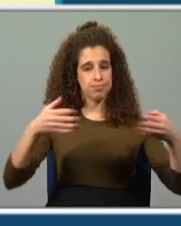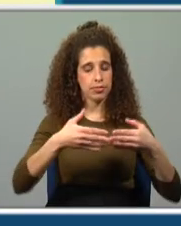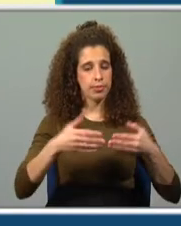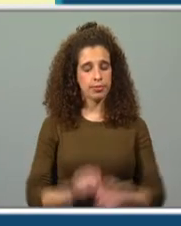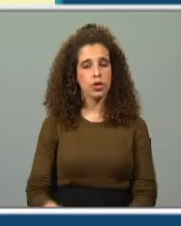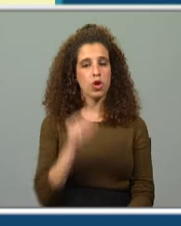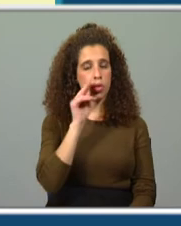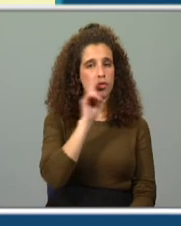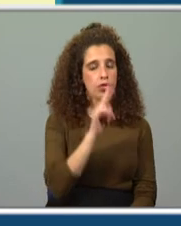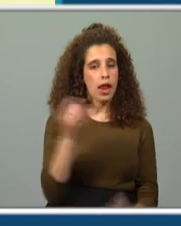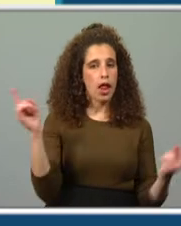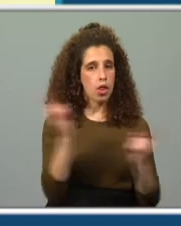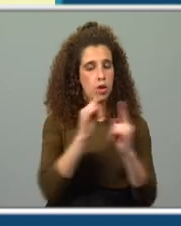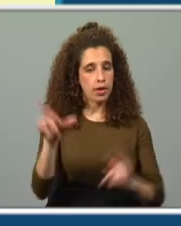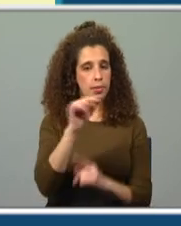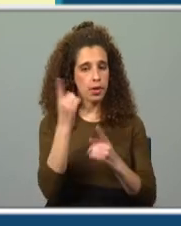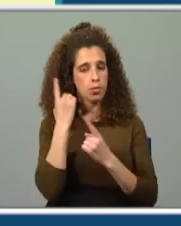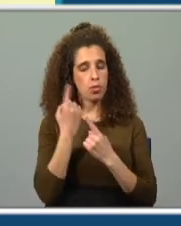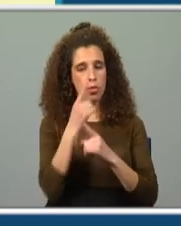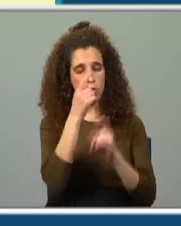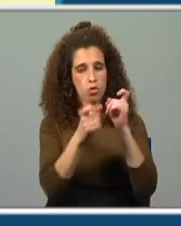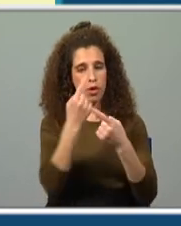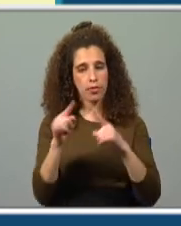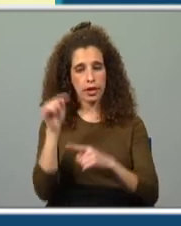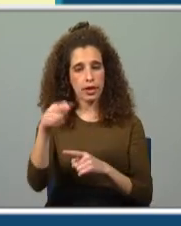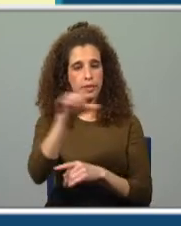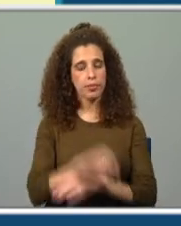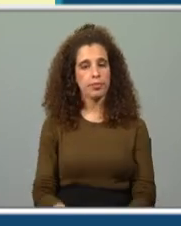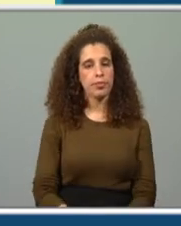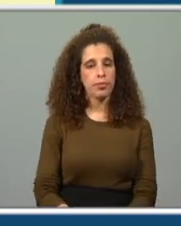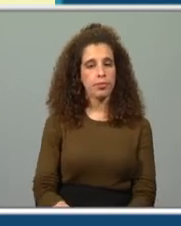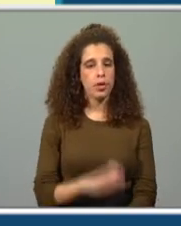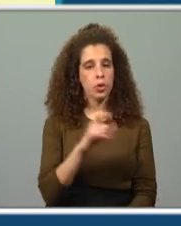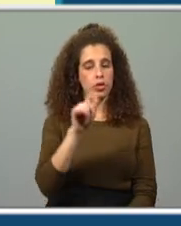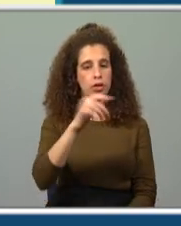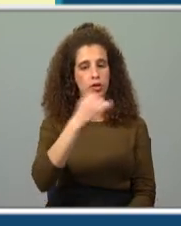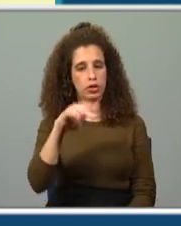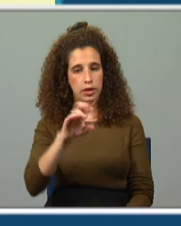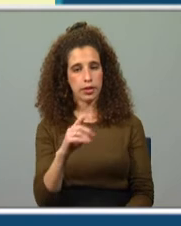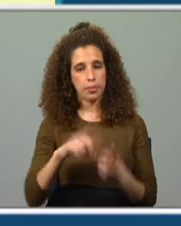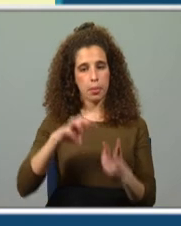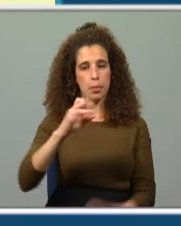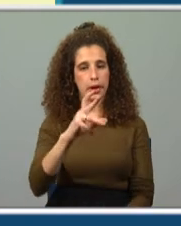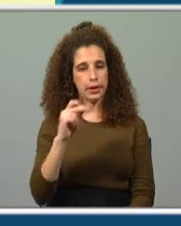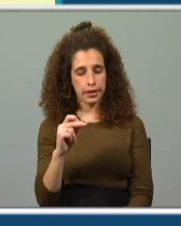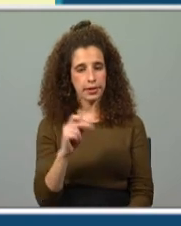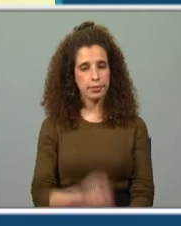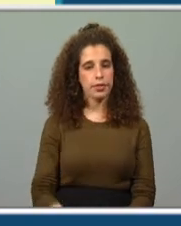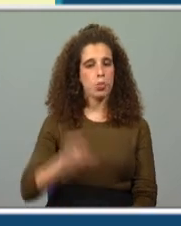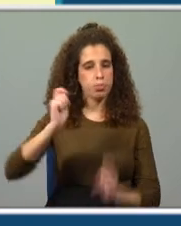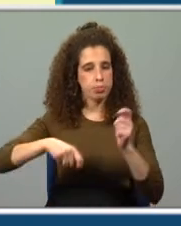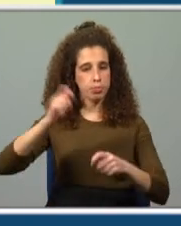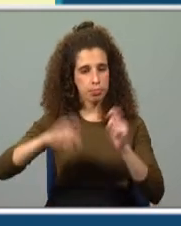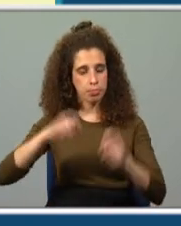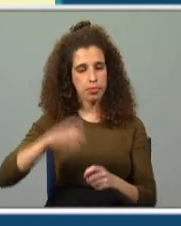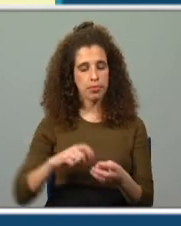Na orquestra também tínhamos vários músicos. E aqui também temos. Temos o Celestino da flauta transversa, Maria Benamor do tambor,